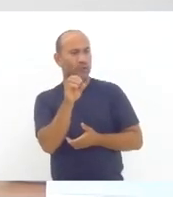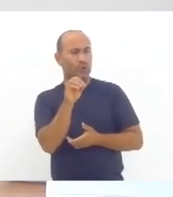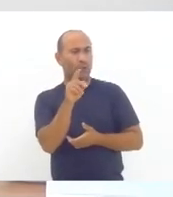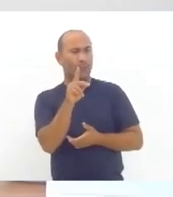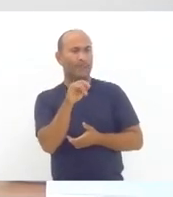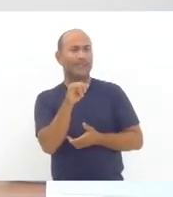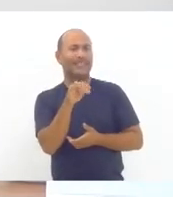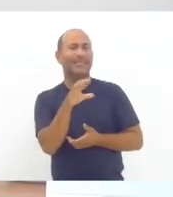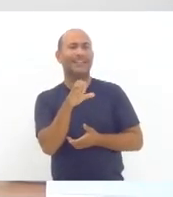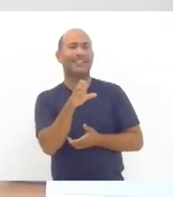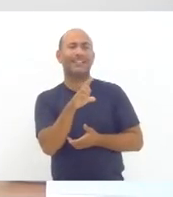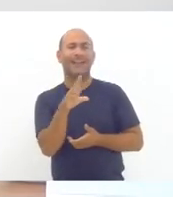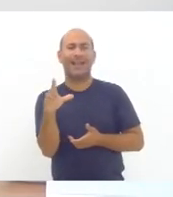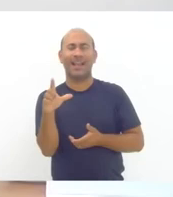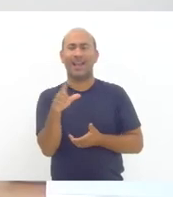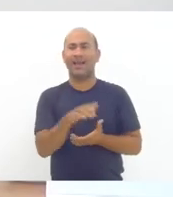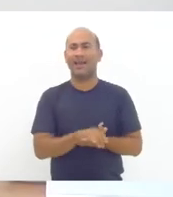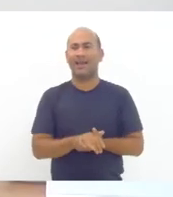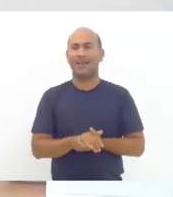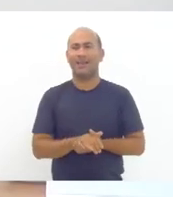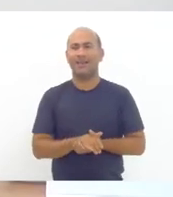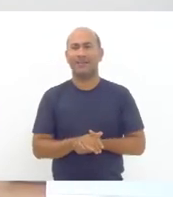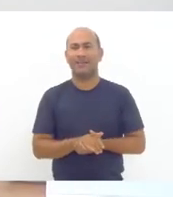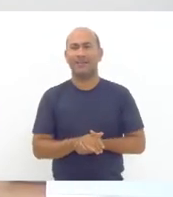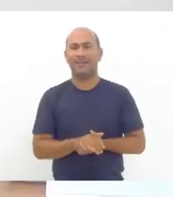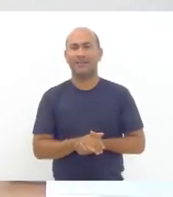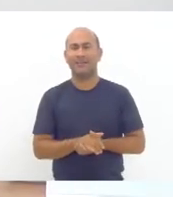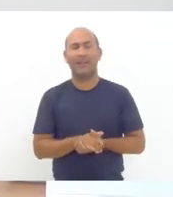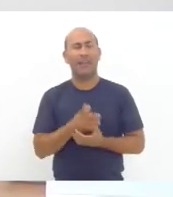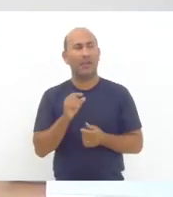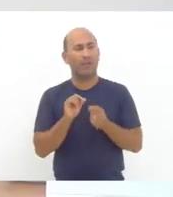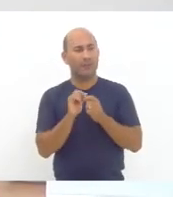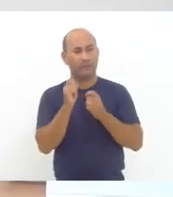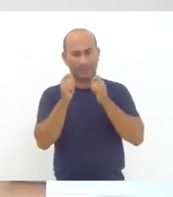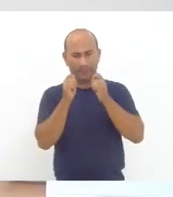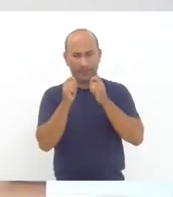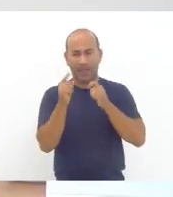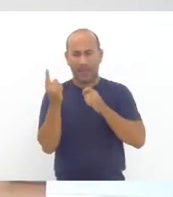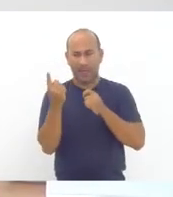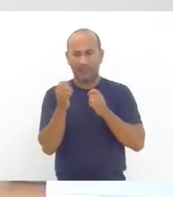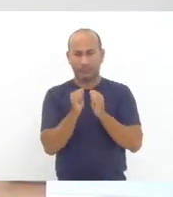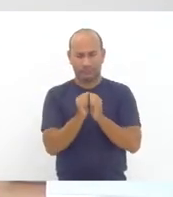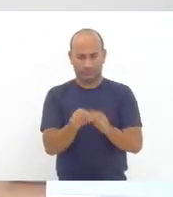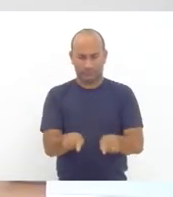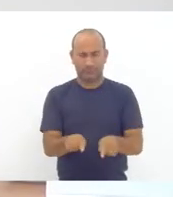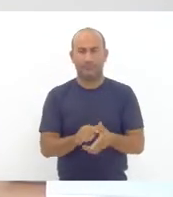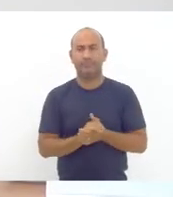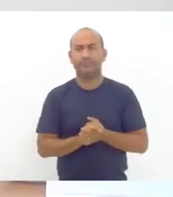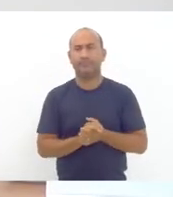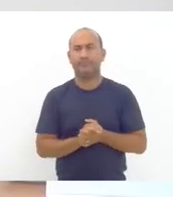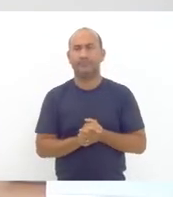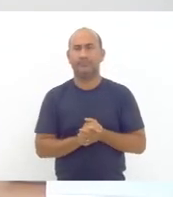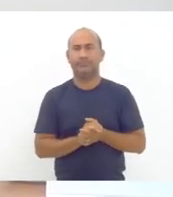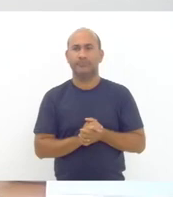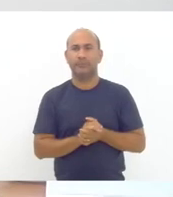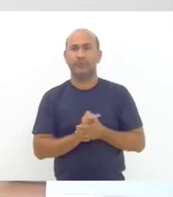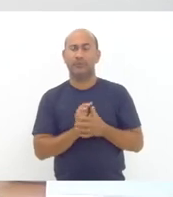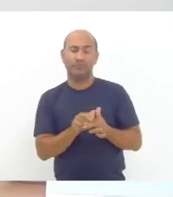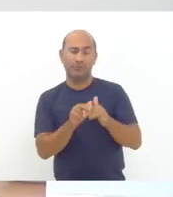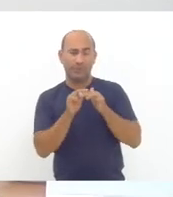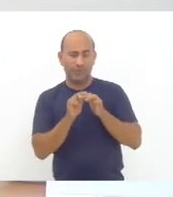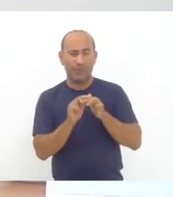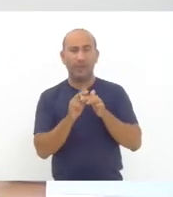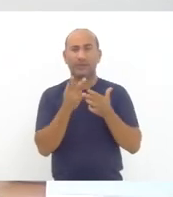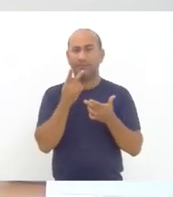Tropical uma vez que eu fiz uma entrevista lá com ele e depois acompanhando enfim não só por conta